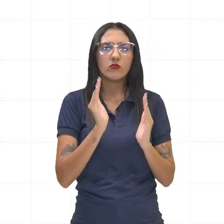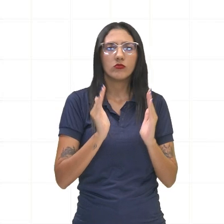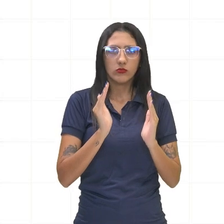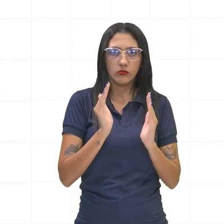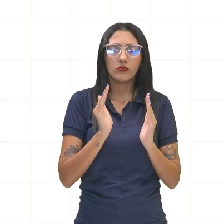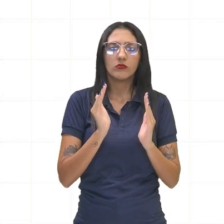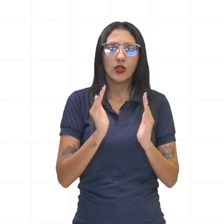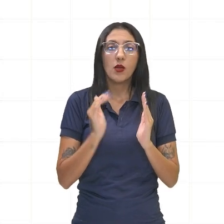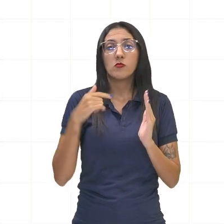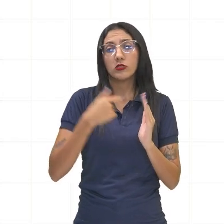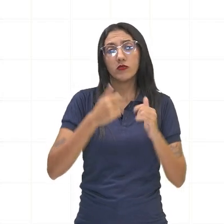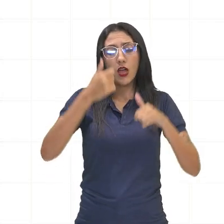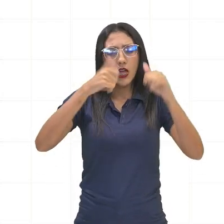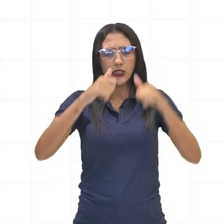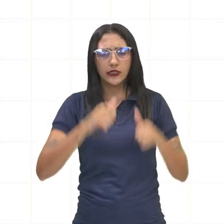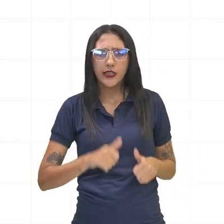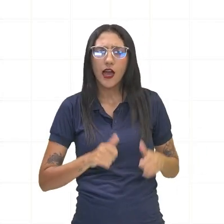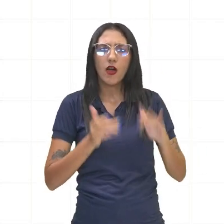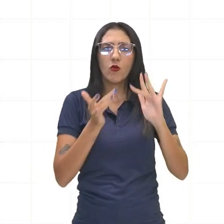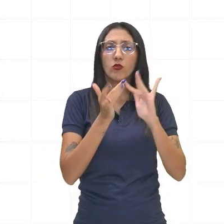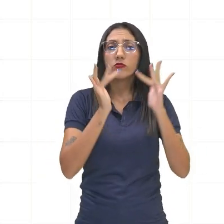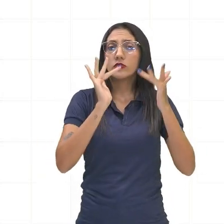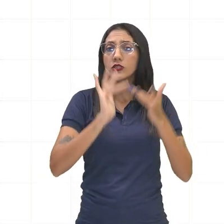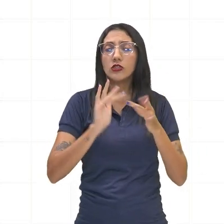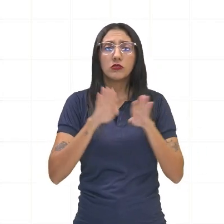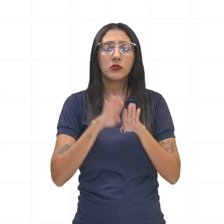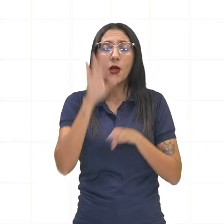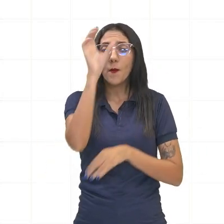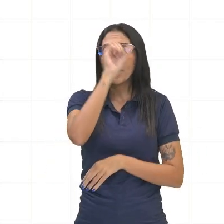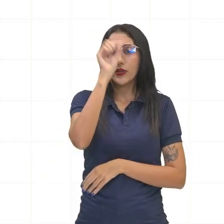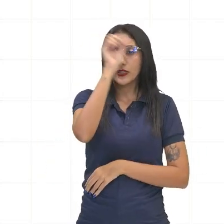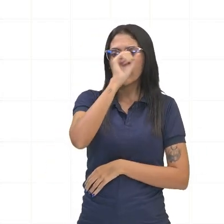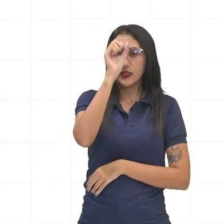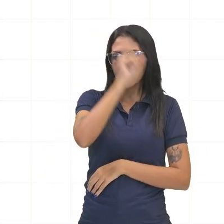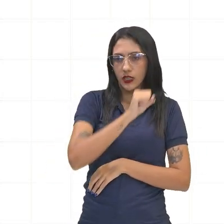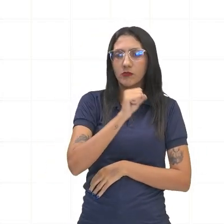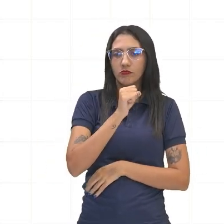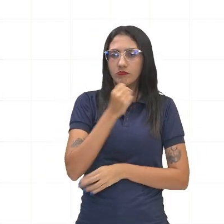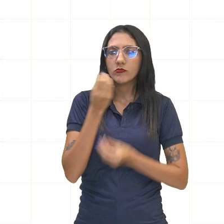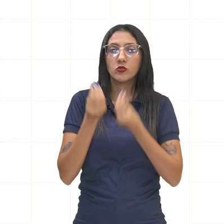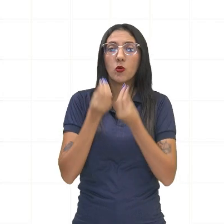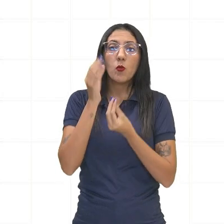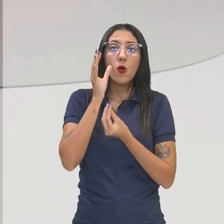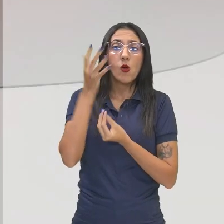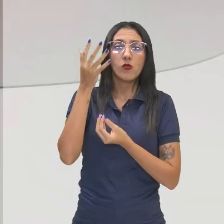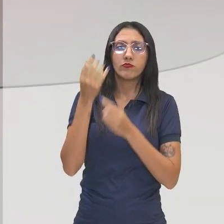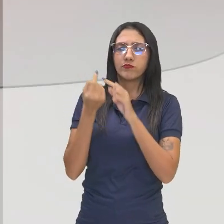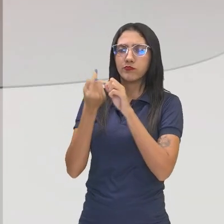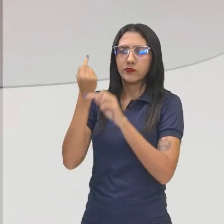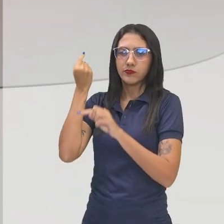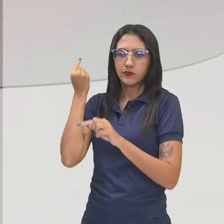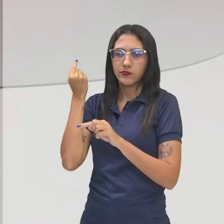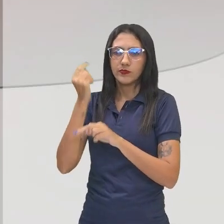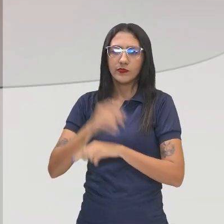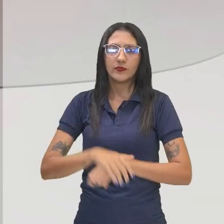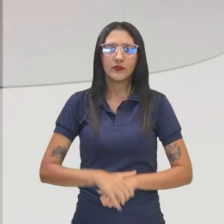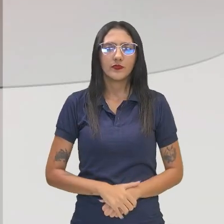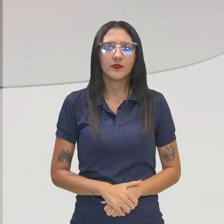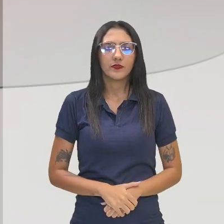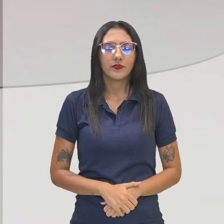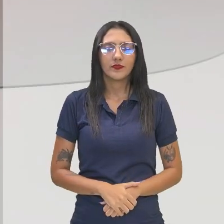analisar, contextualizar e aprender com os eventos passados. E